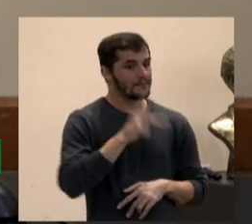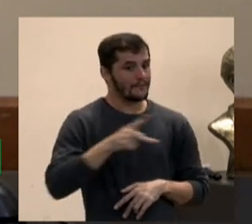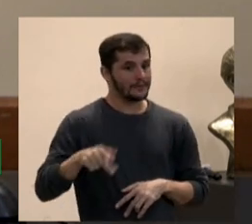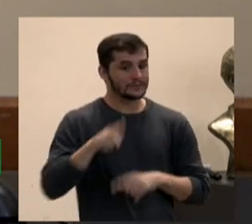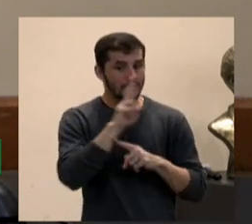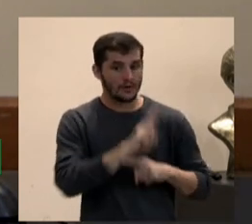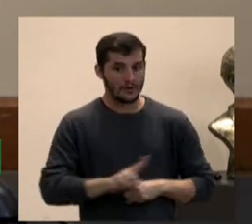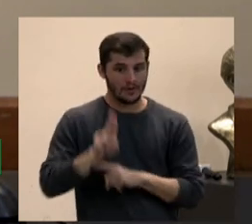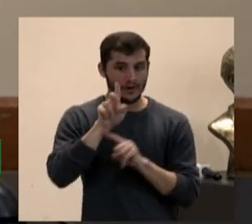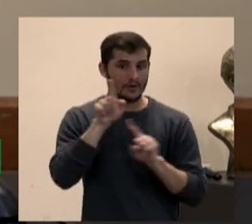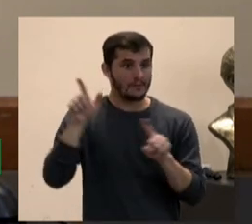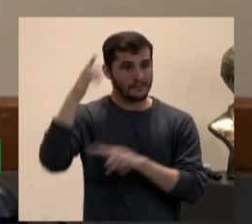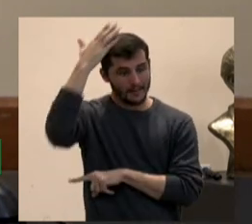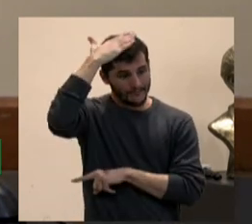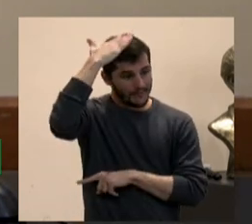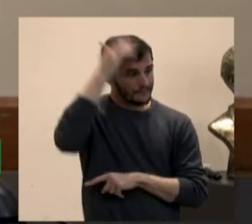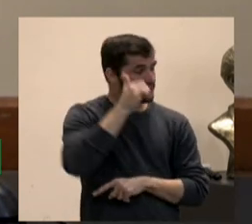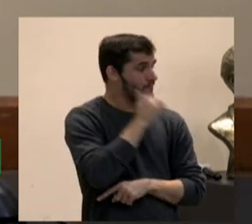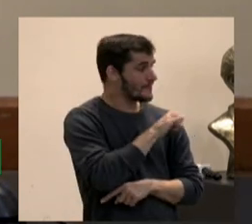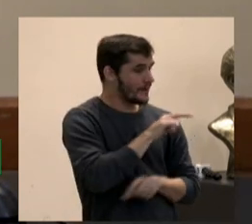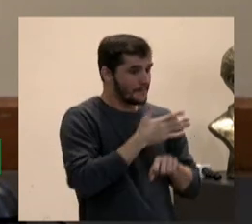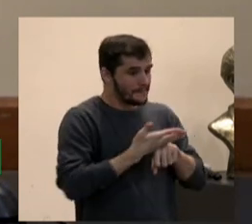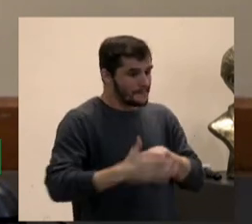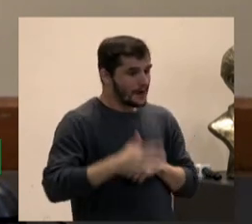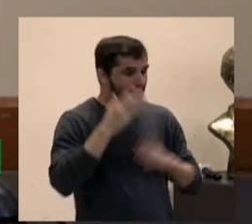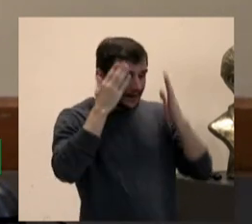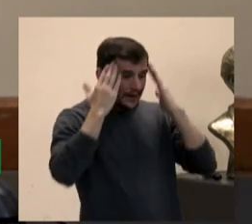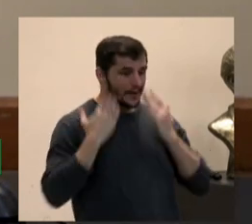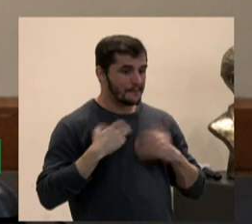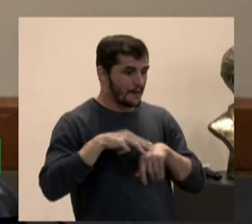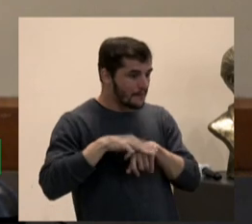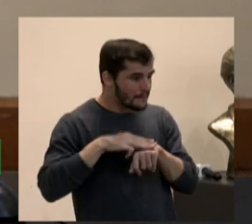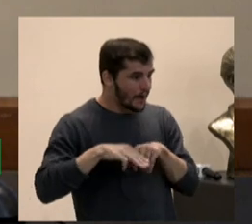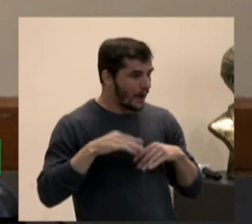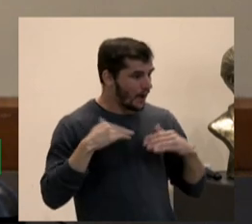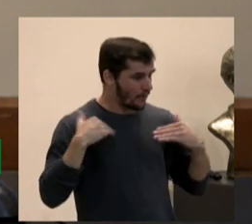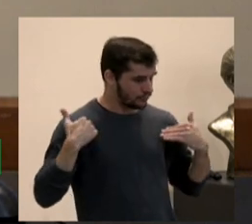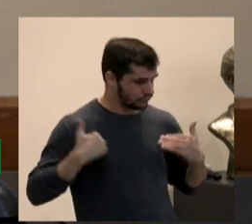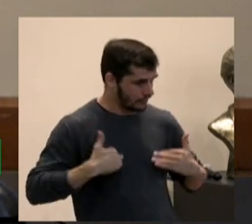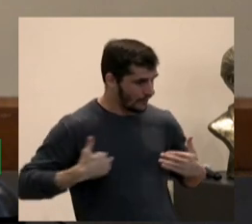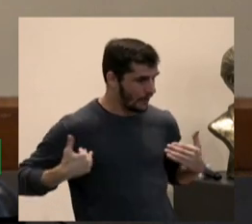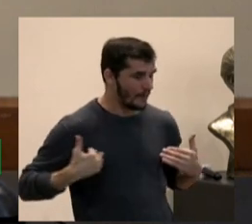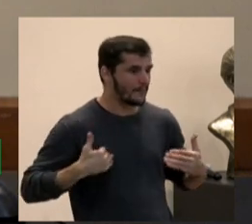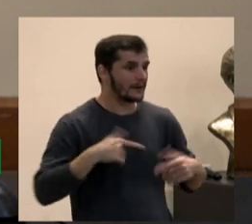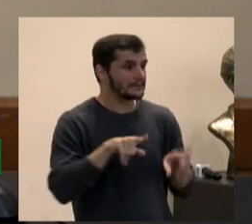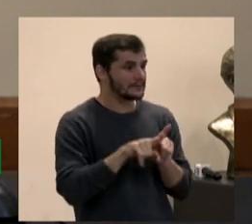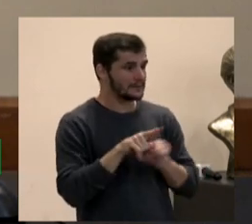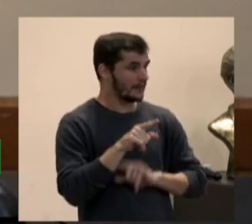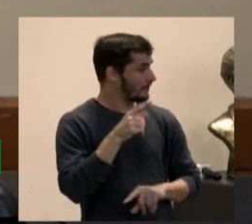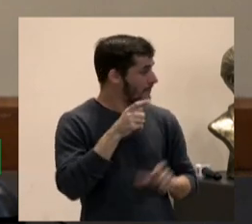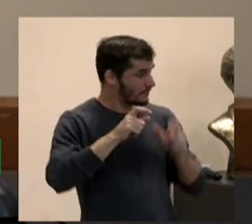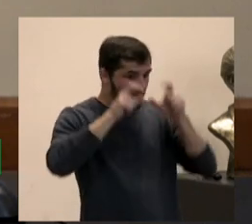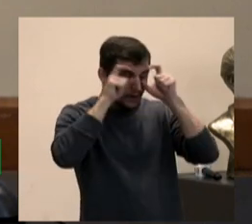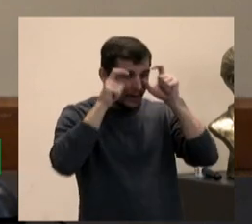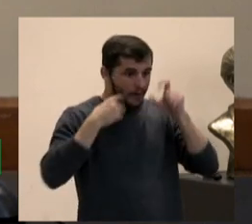Paraná, sou uma mulher branca, de cabelos castanhos, um pouco abaixo do ombro. Estou usando um óculos